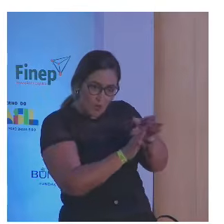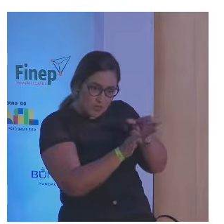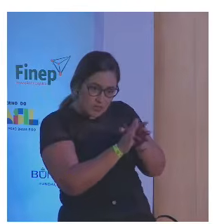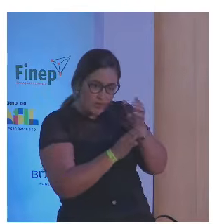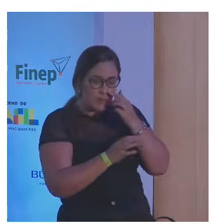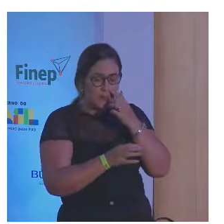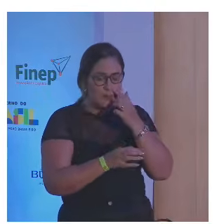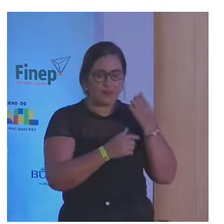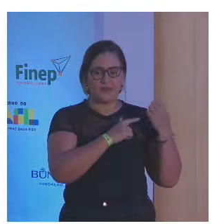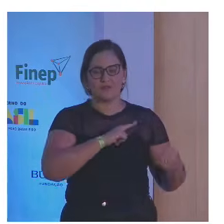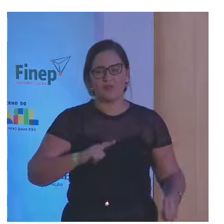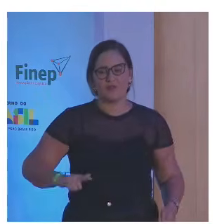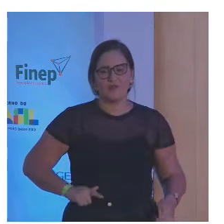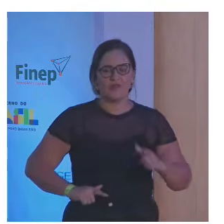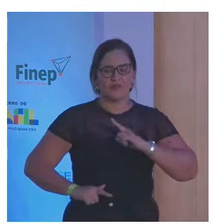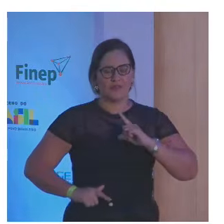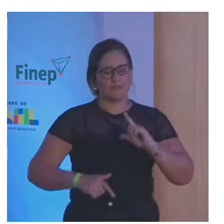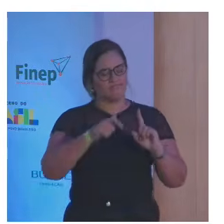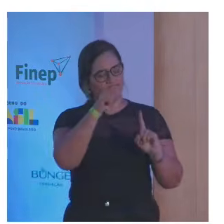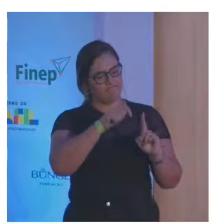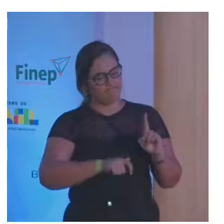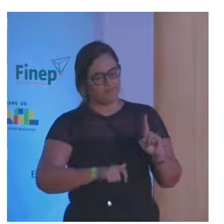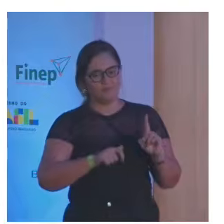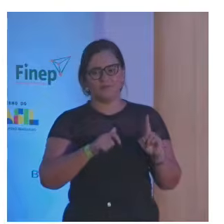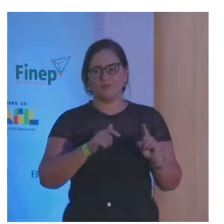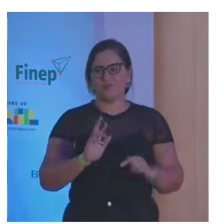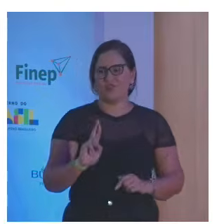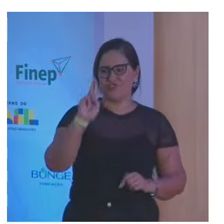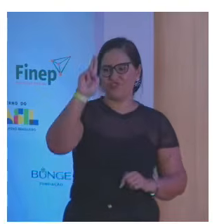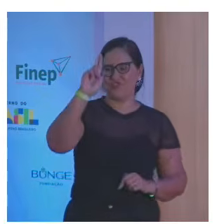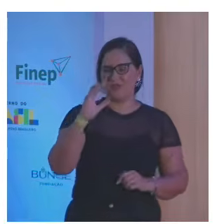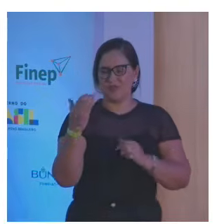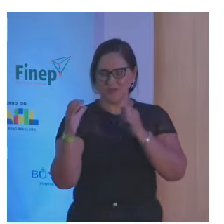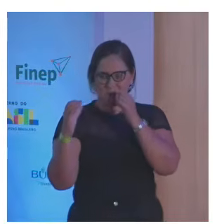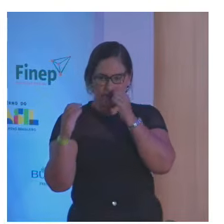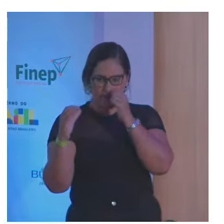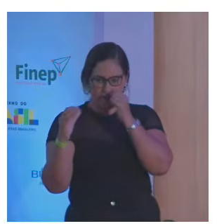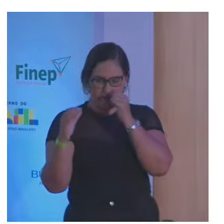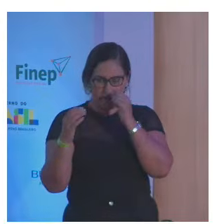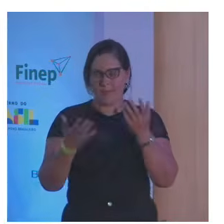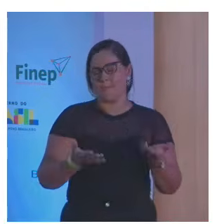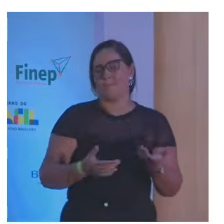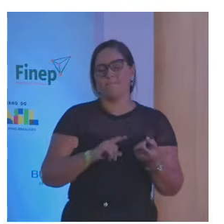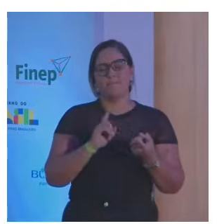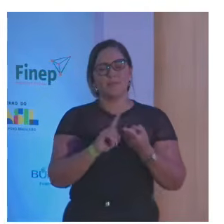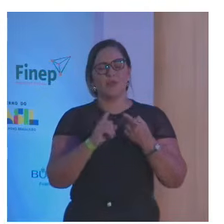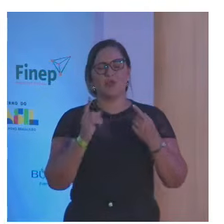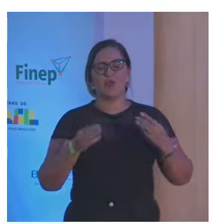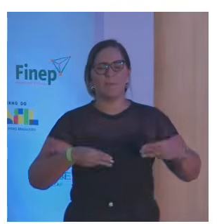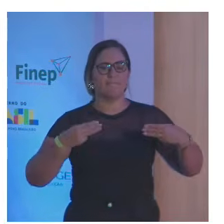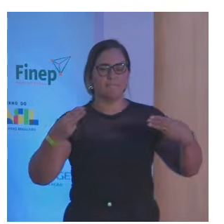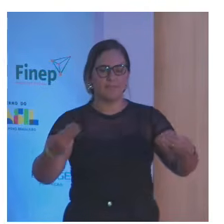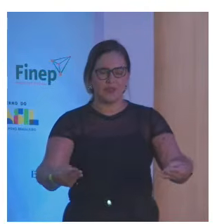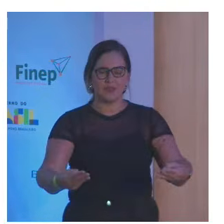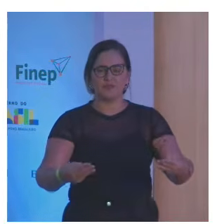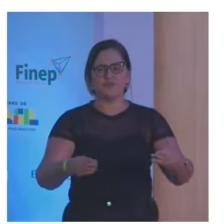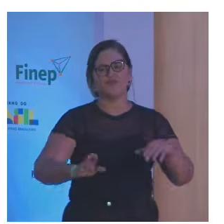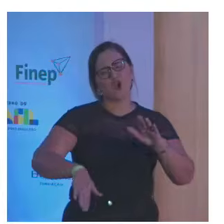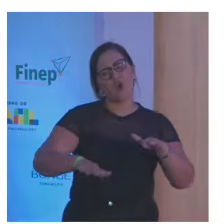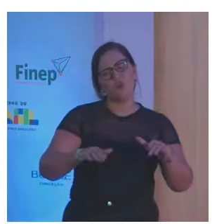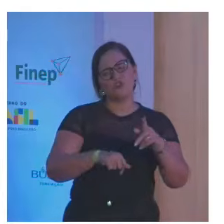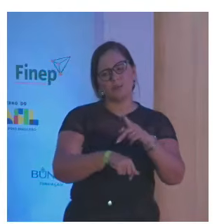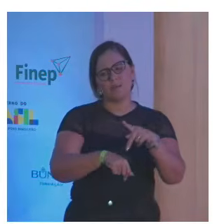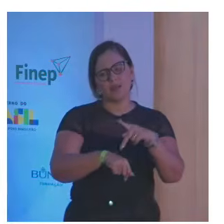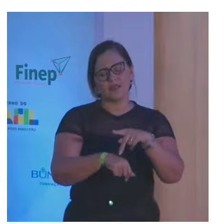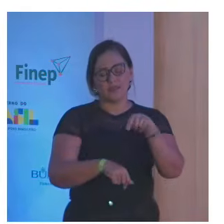aos governos, então nós temos figuras do chefe científico, do Prime Minister, do primeiro-ministro de certos países.